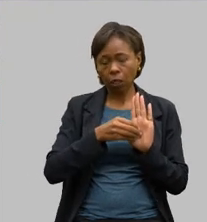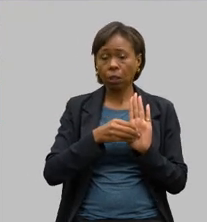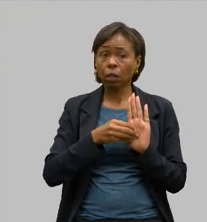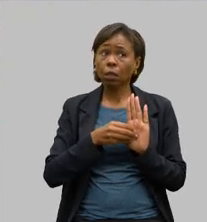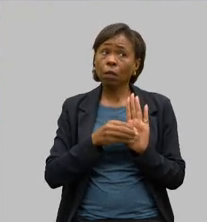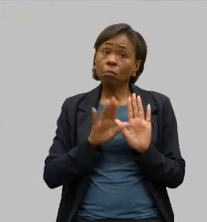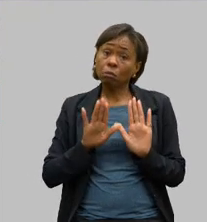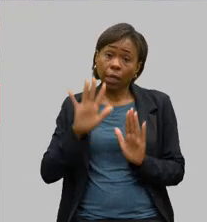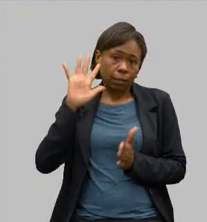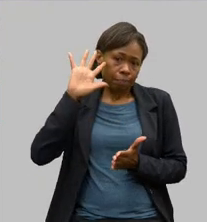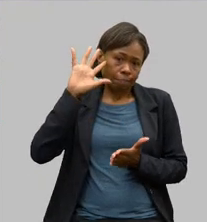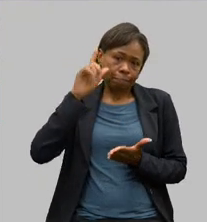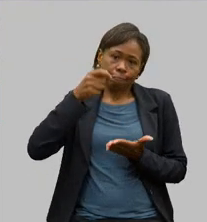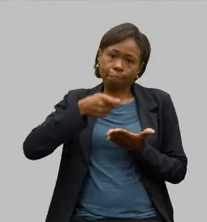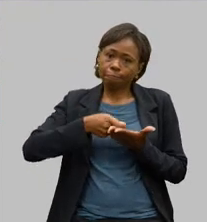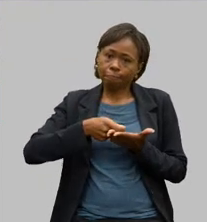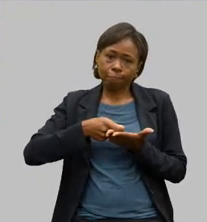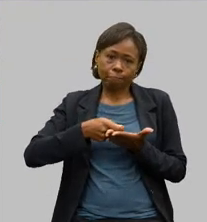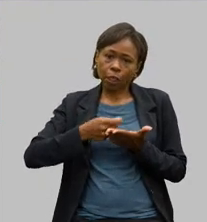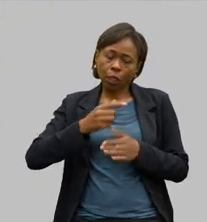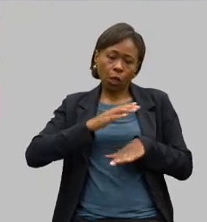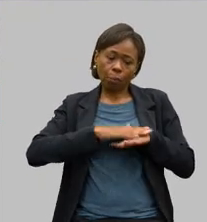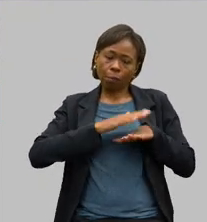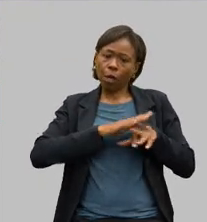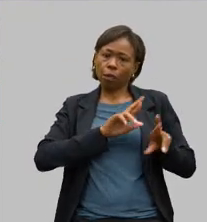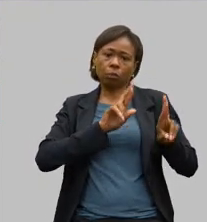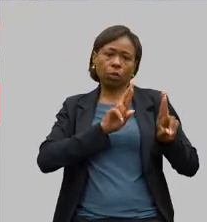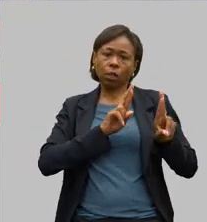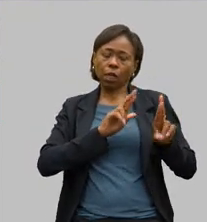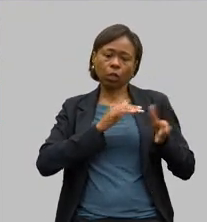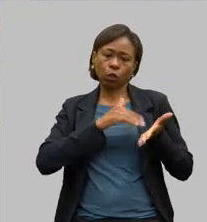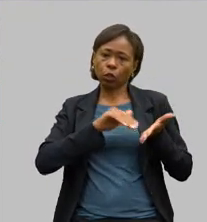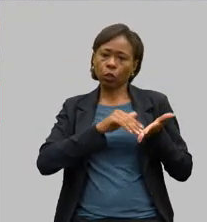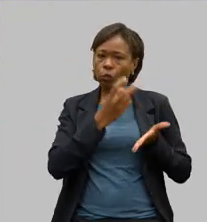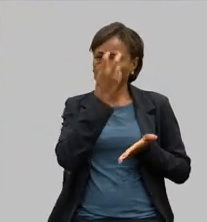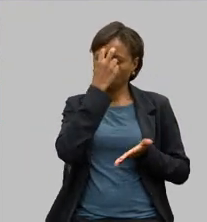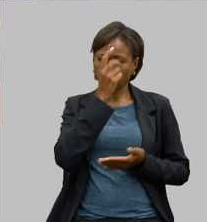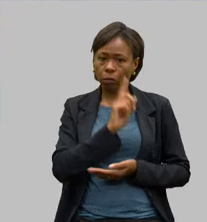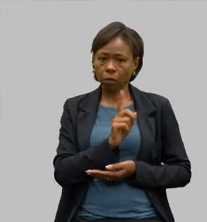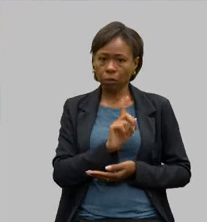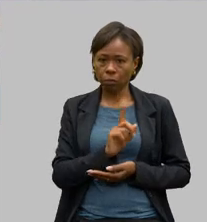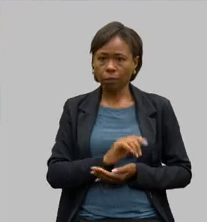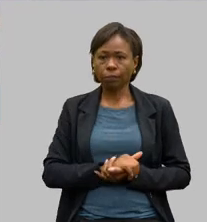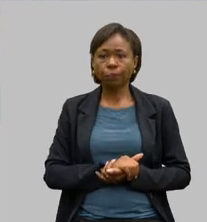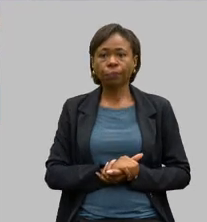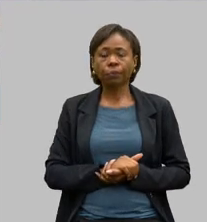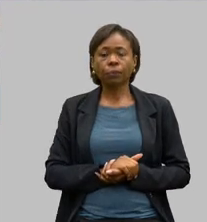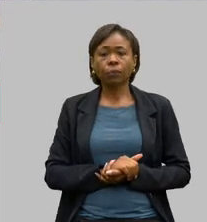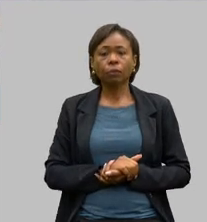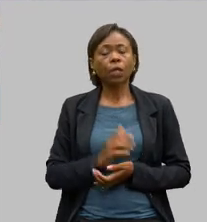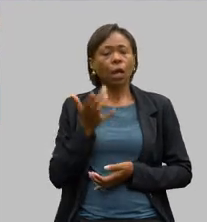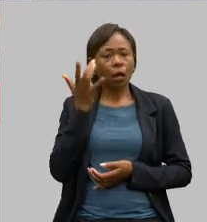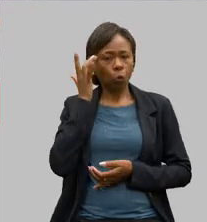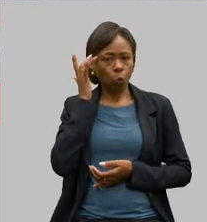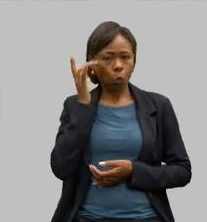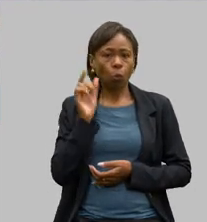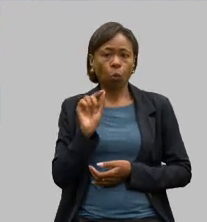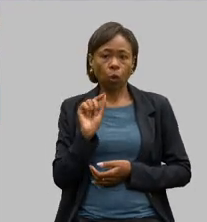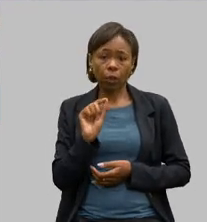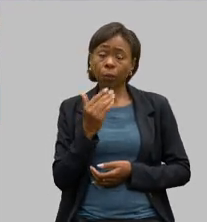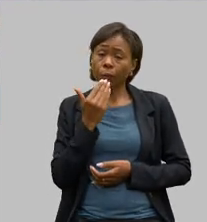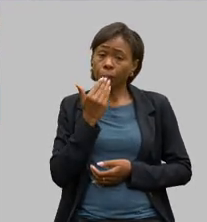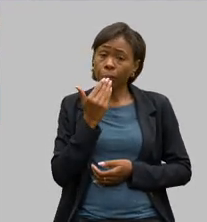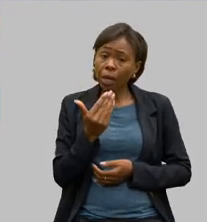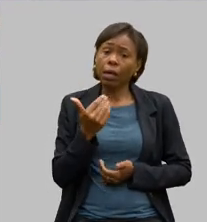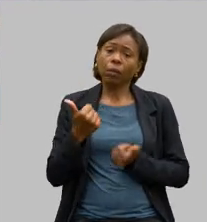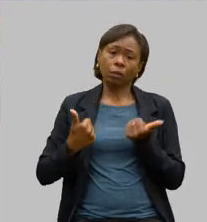uma decisão que não passa pela secretaria eh de cultura e e eu acho que assim para finalizar peço apoio